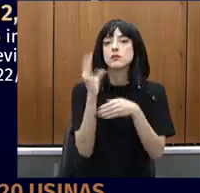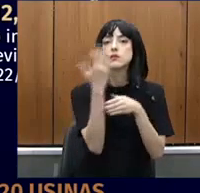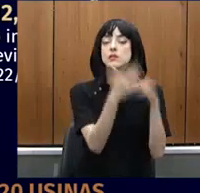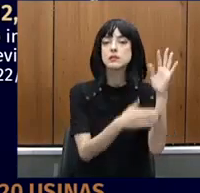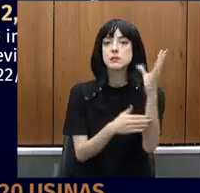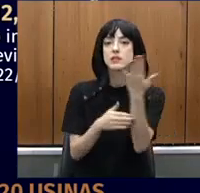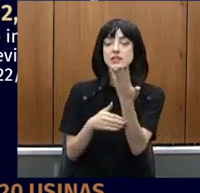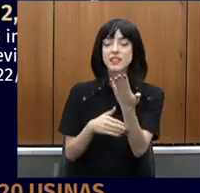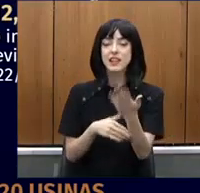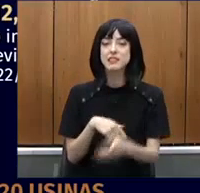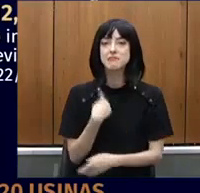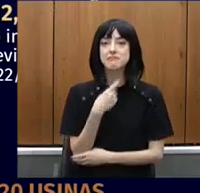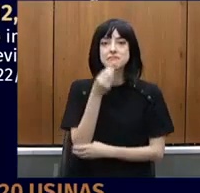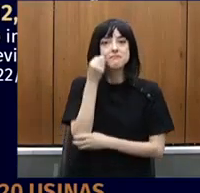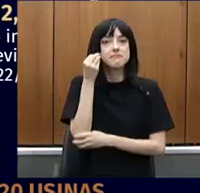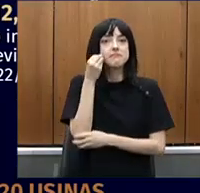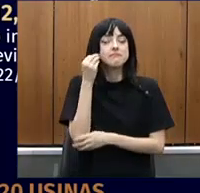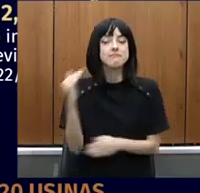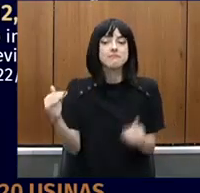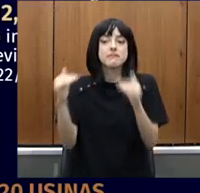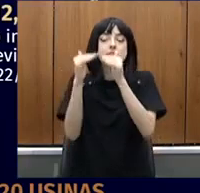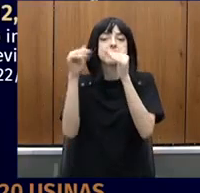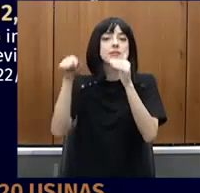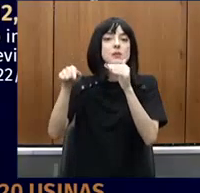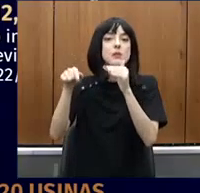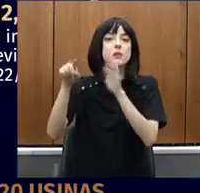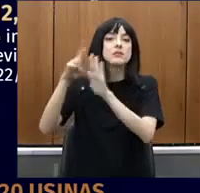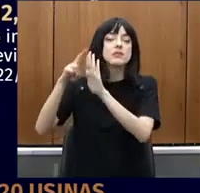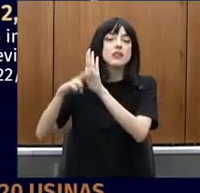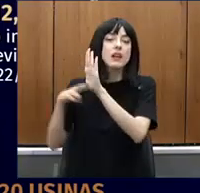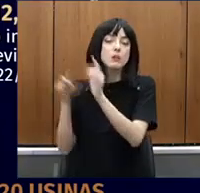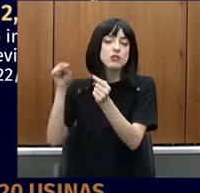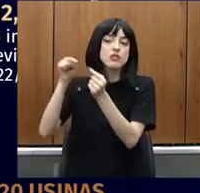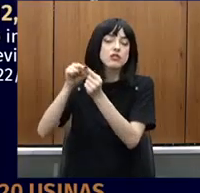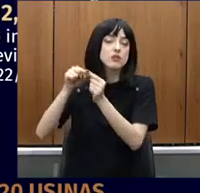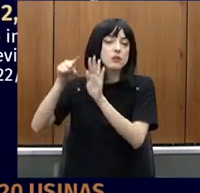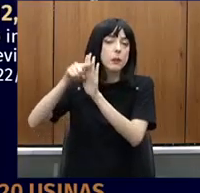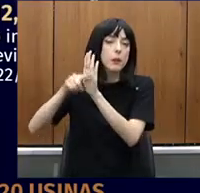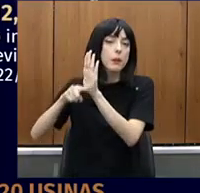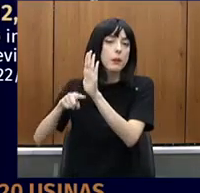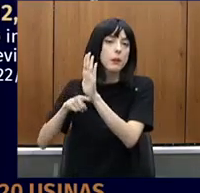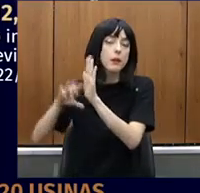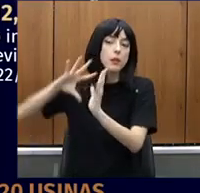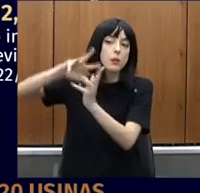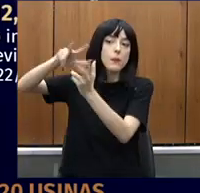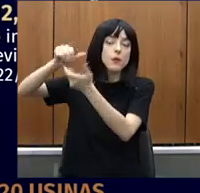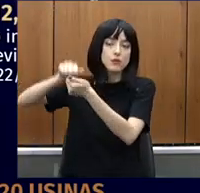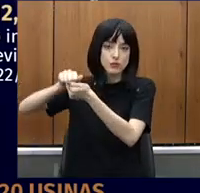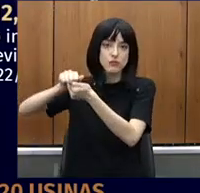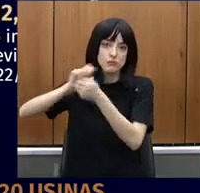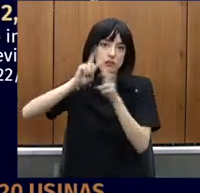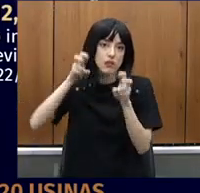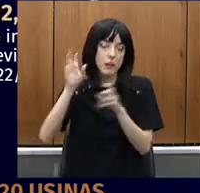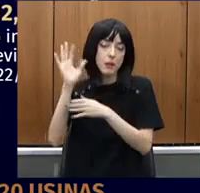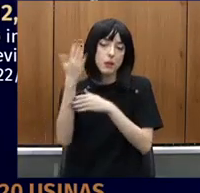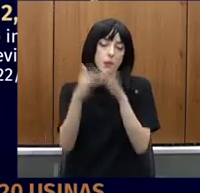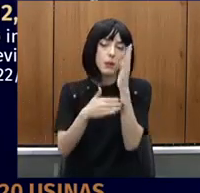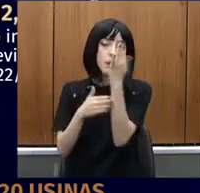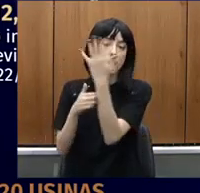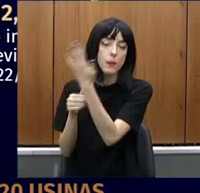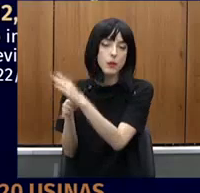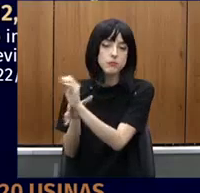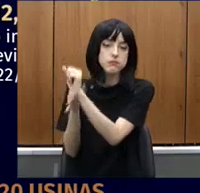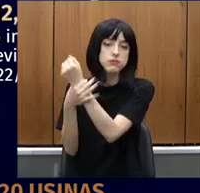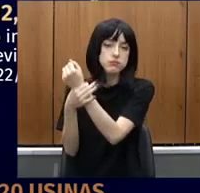desenvolvimento sustentável hoje nós investimos 12.2 milhões de investimento mais de 20 usinas de